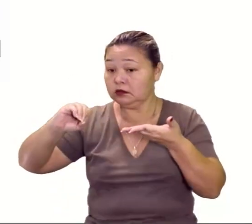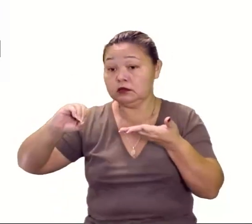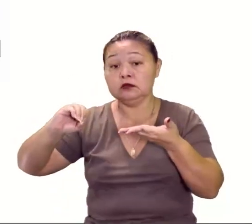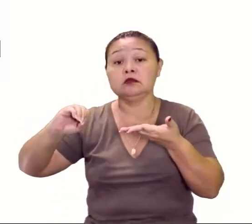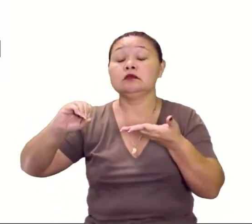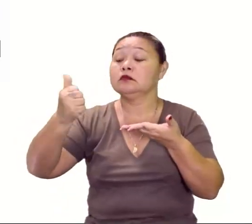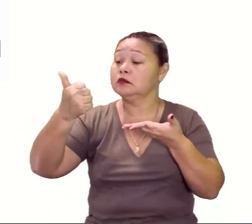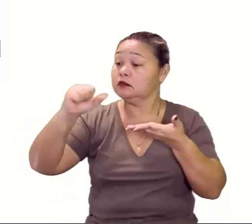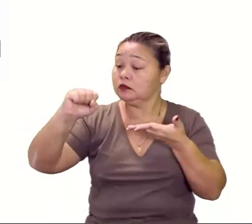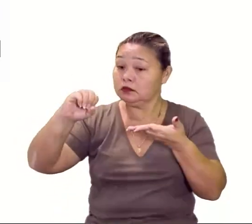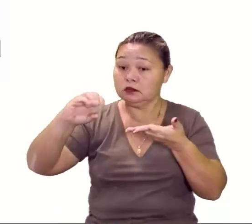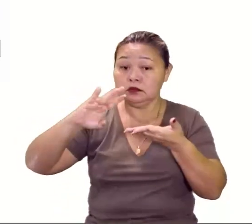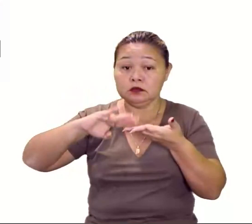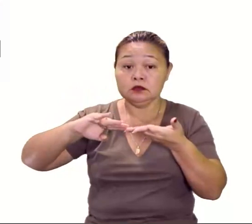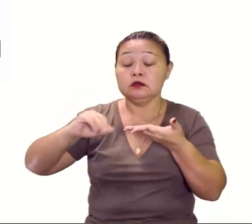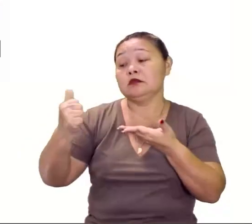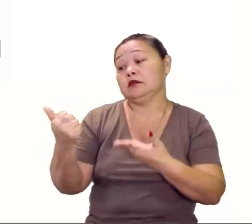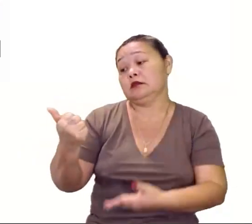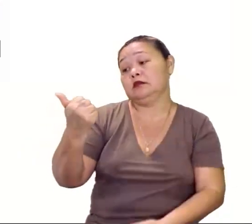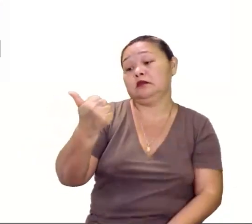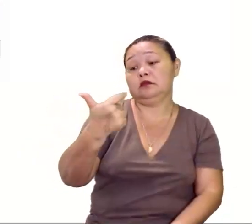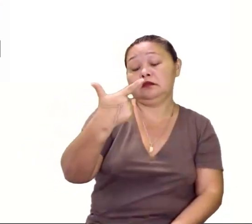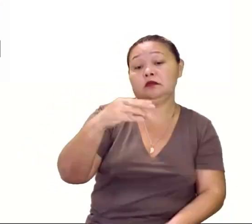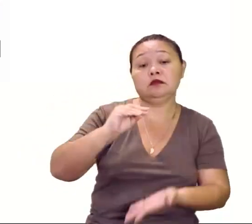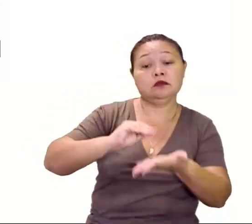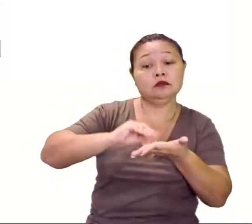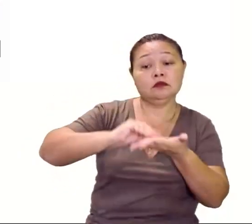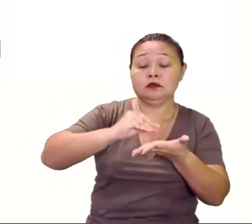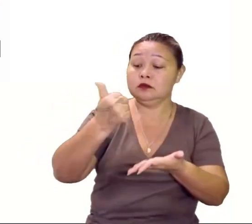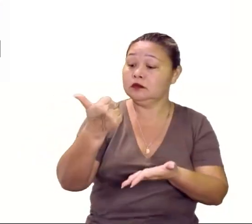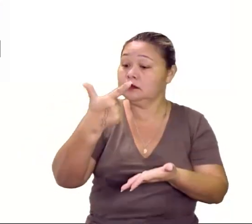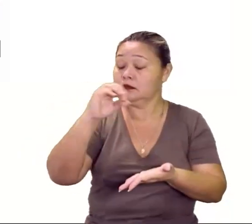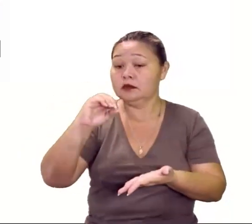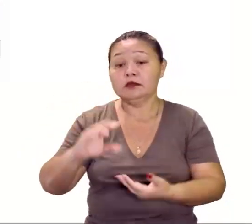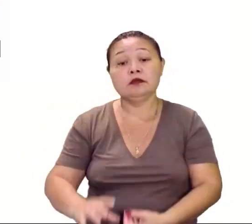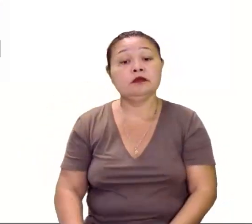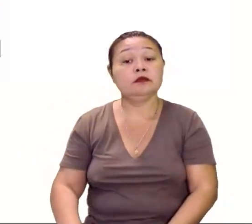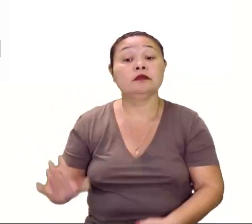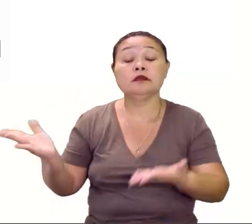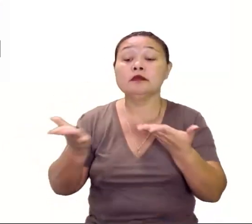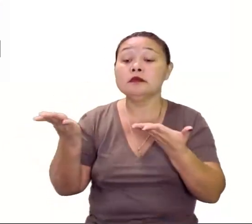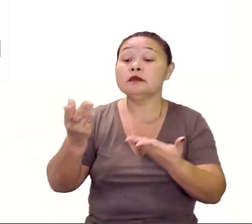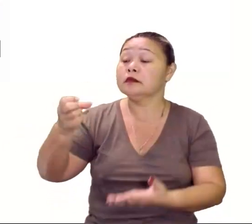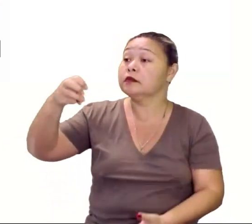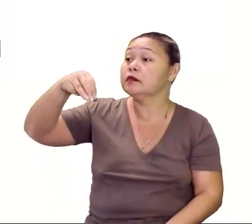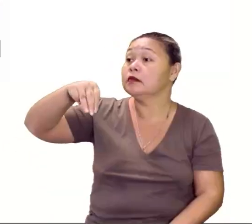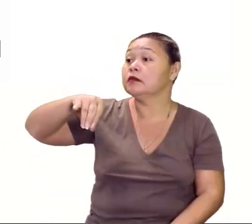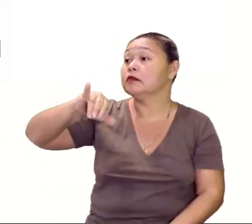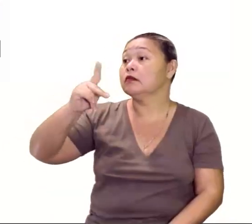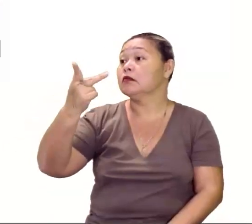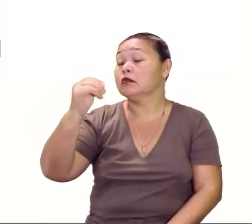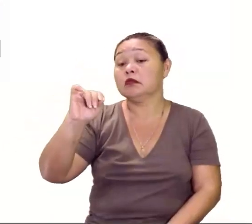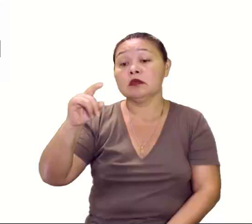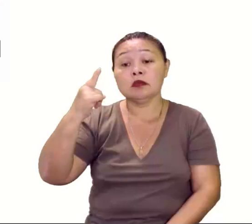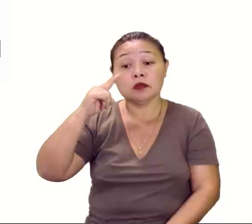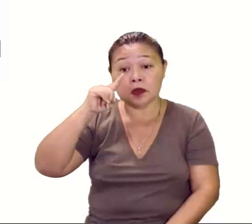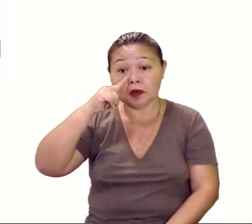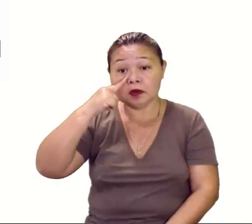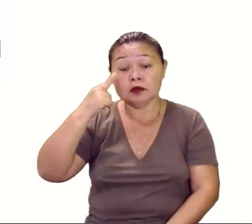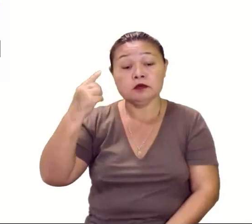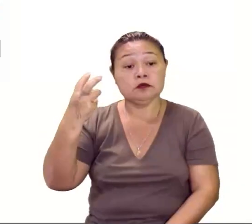80 e o 180. Então, me sobrou? 120. 120. E agora, o milho, vamos lá. O milho no seu